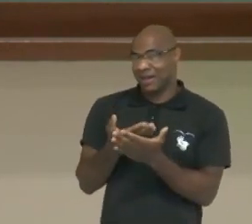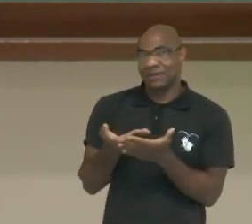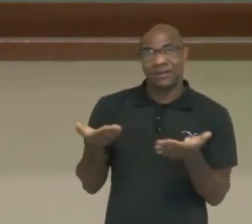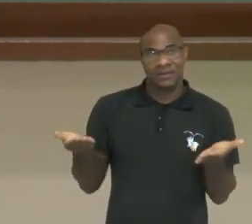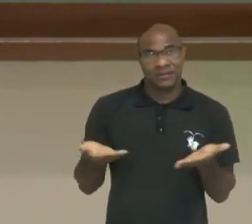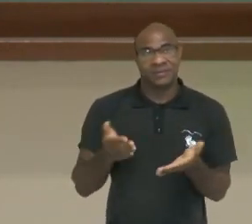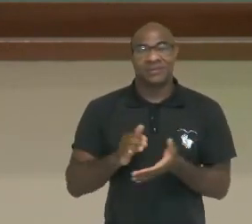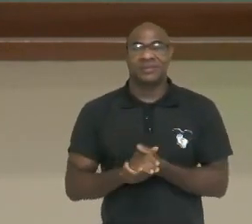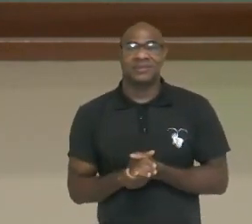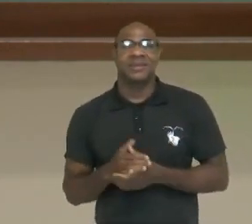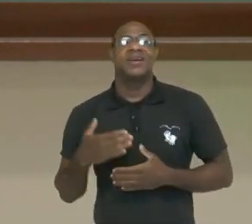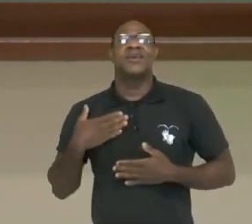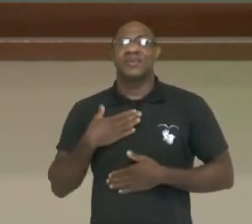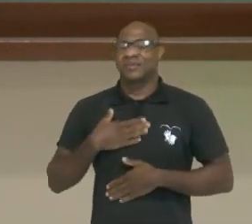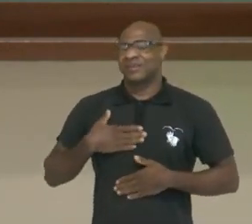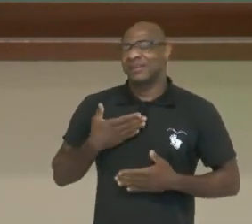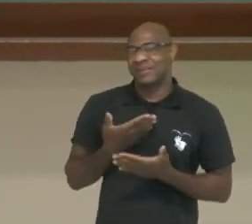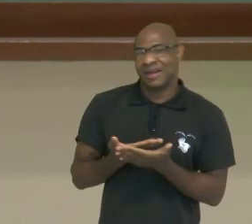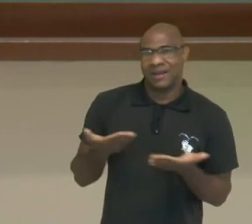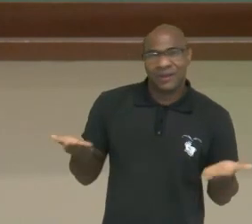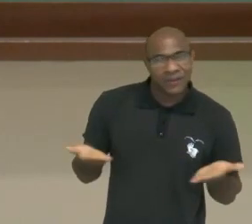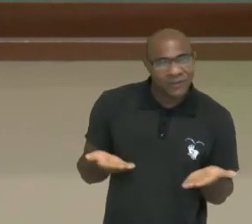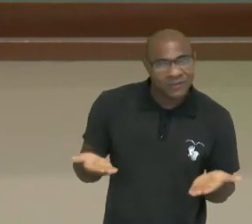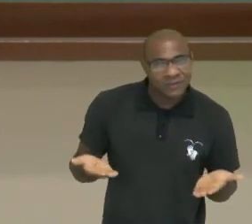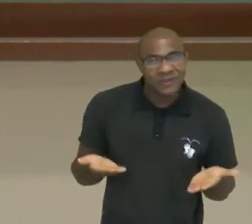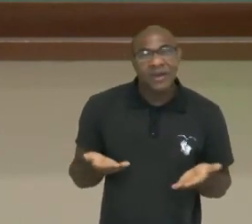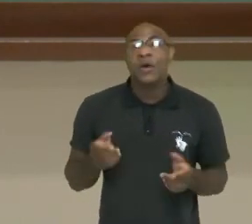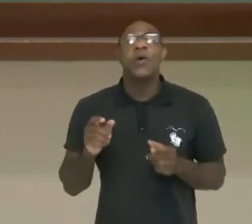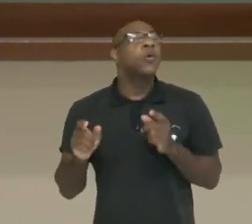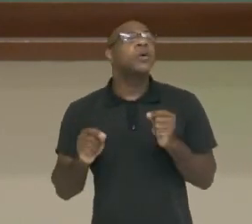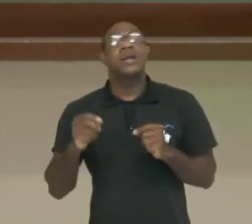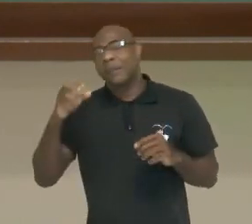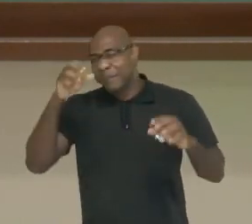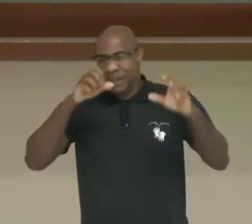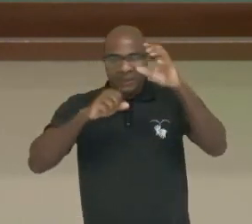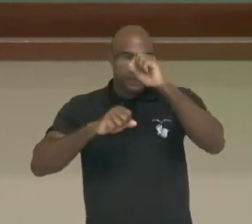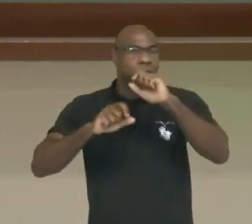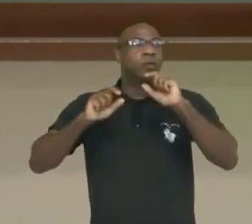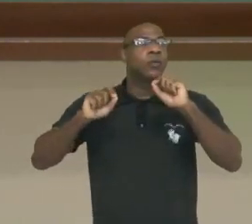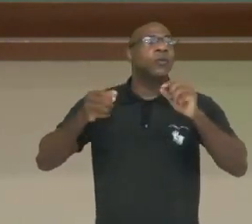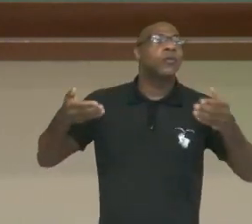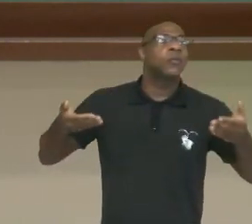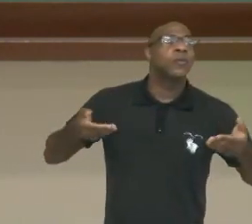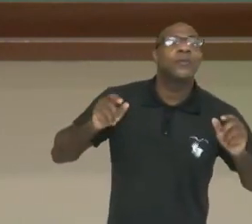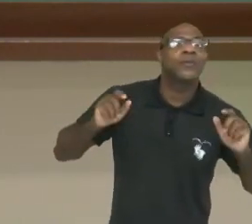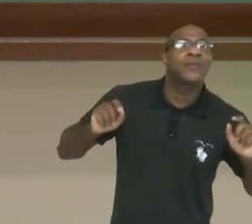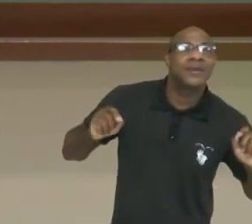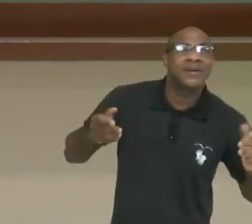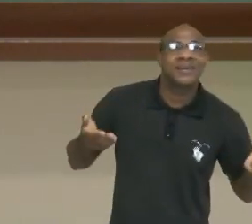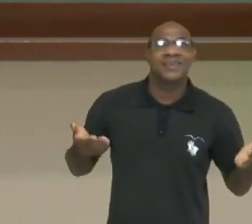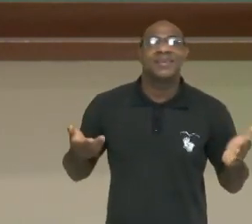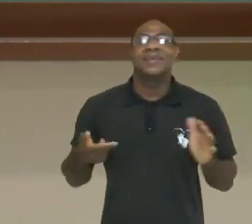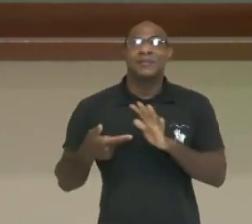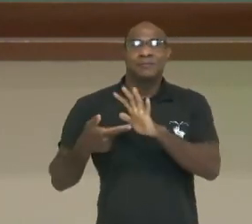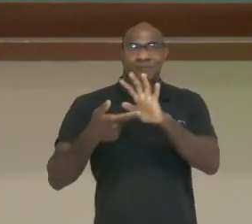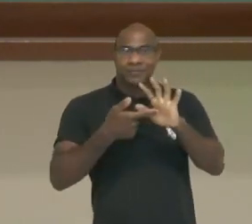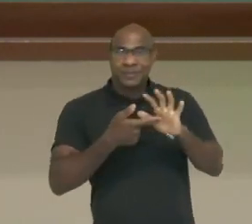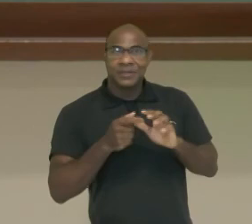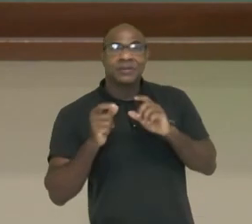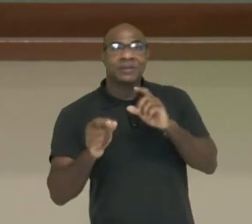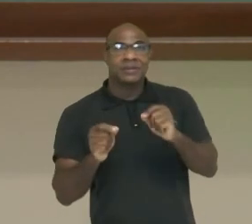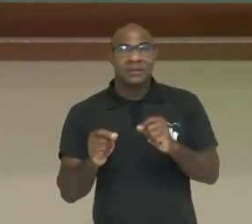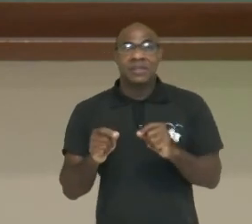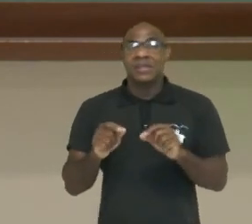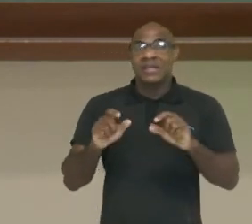Belezinha? Gostaram da aula? Tranquilos? Vamos ver o que a gente trabalhou hoje? Vamos retomar então? Então estabelecemos relações entre partes de